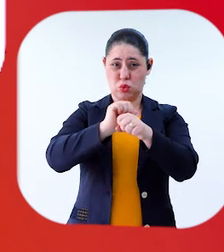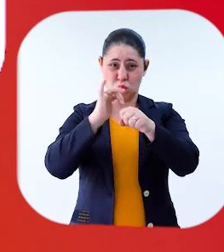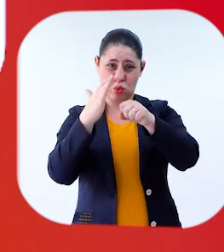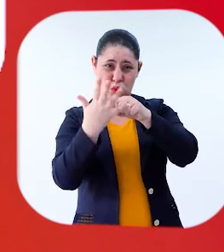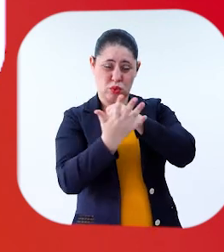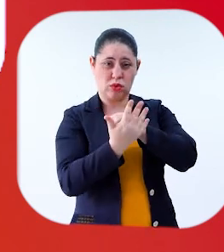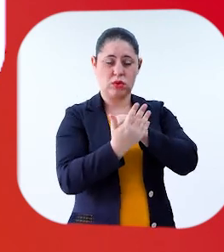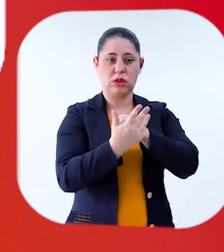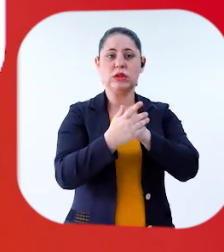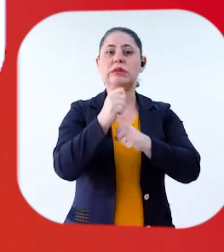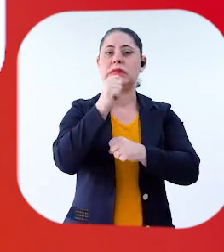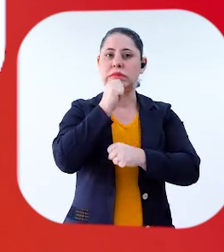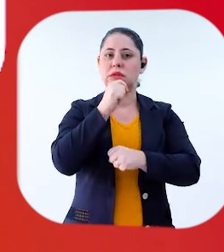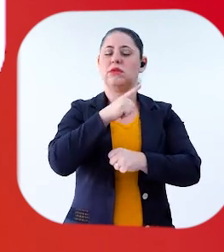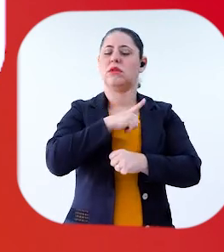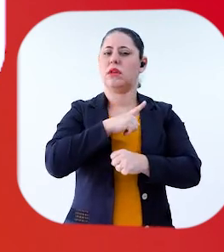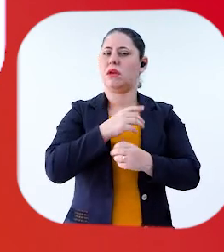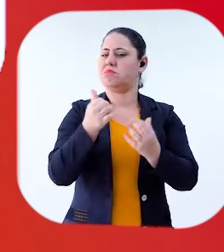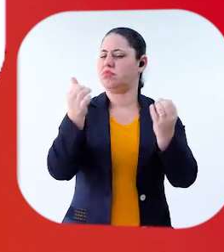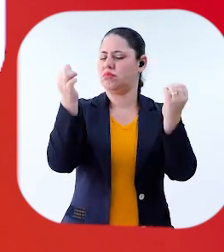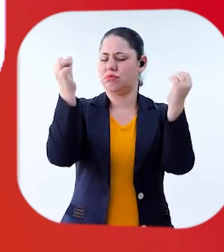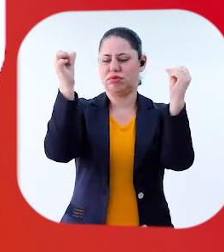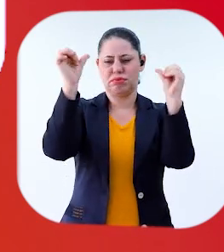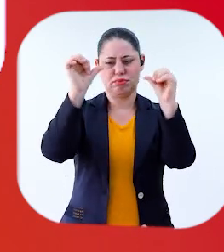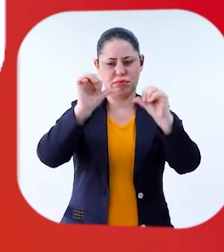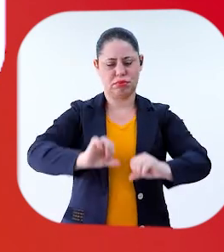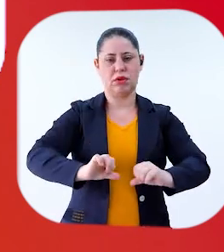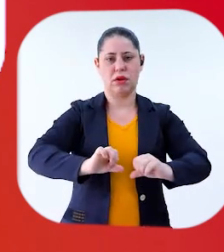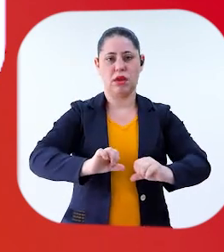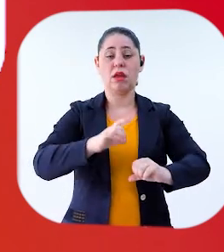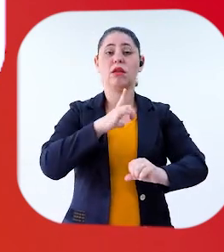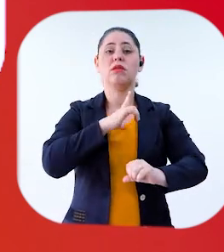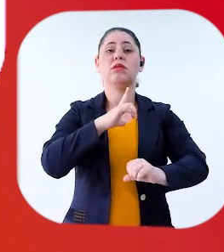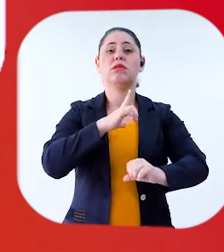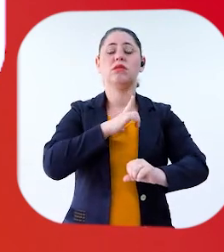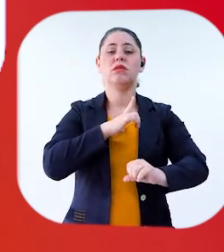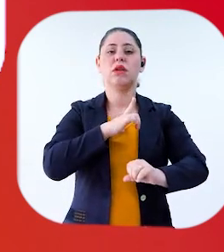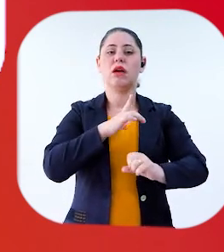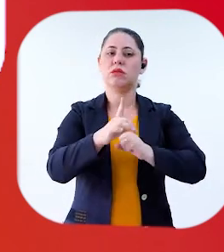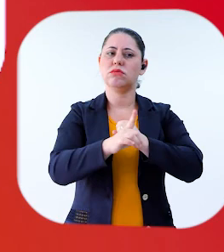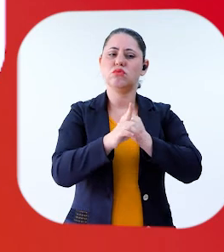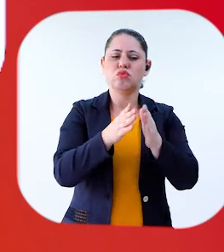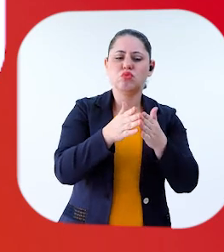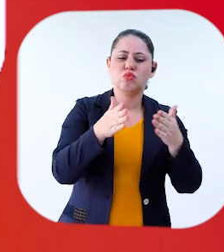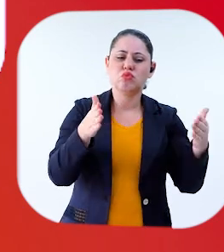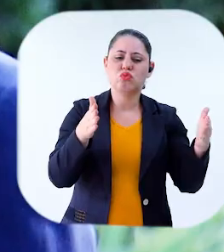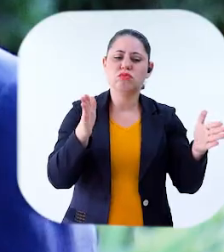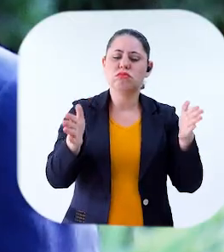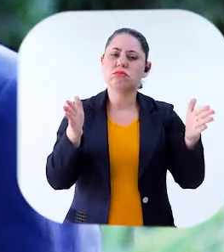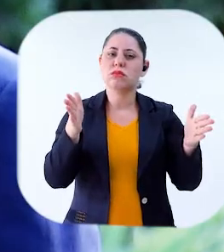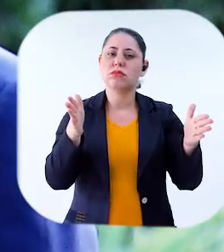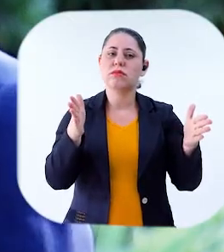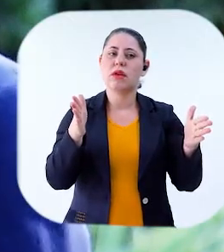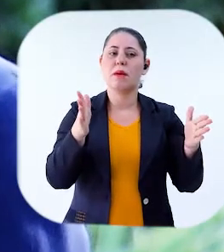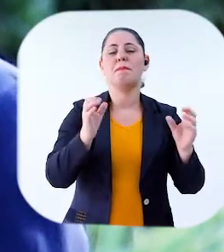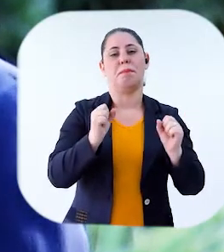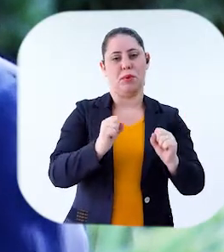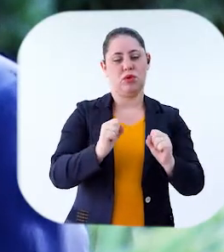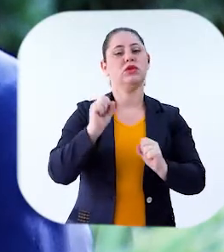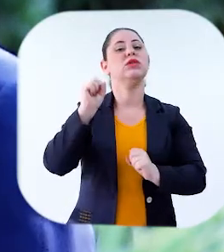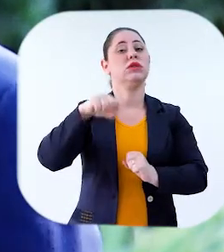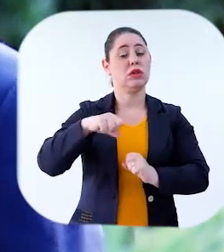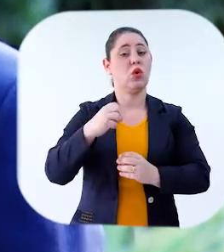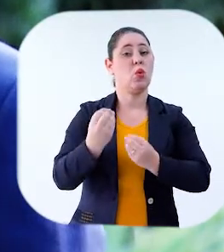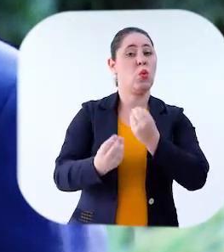pelo Covid, algumas cidades estão enfrentando casos muito mais agudos, né? Elas terão um estendimento desse prazo? Há previsão,